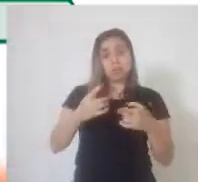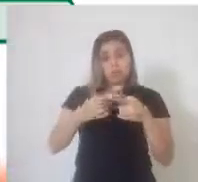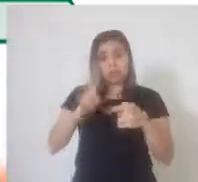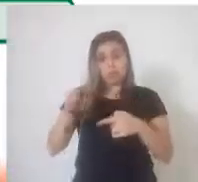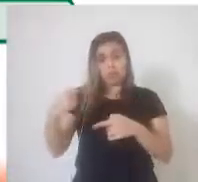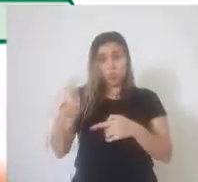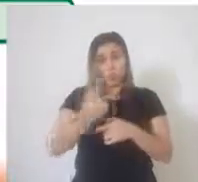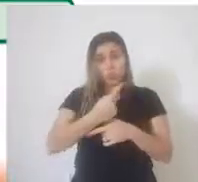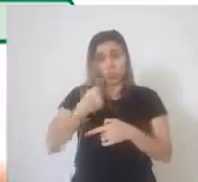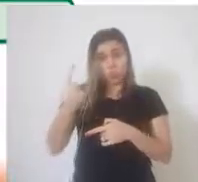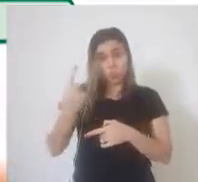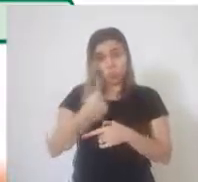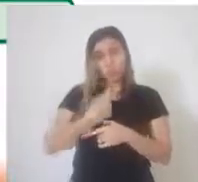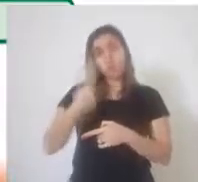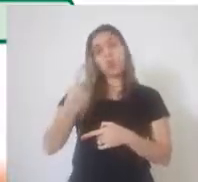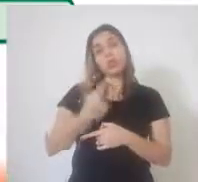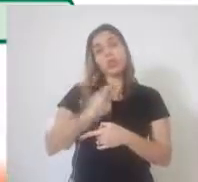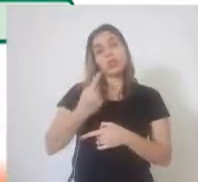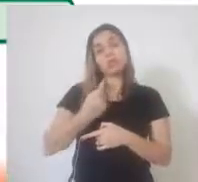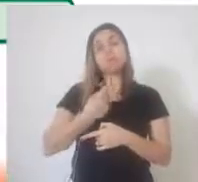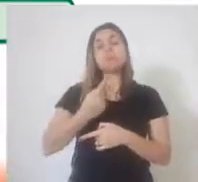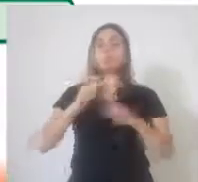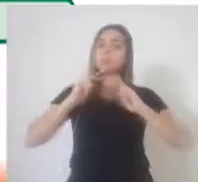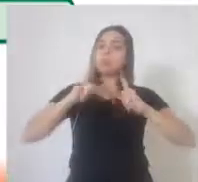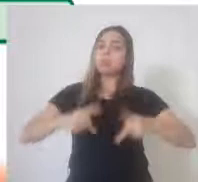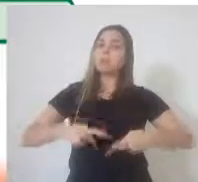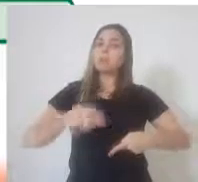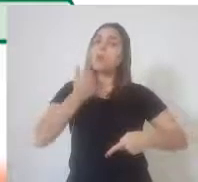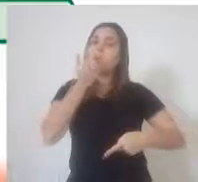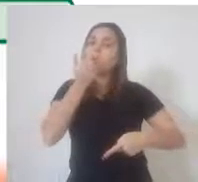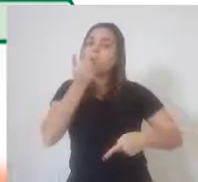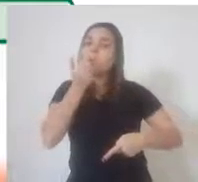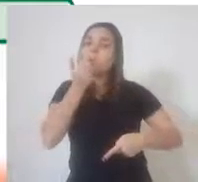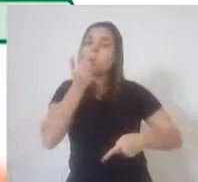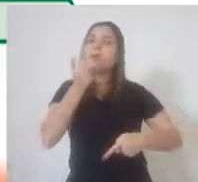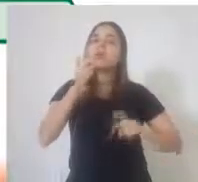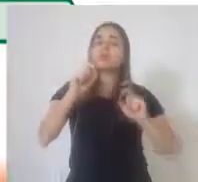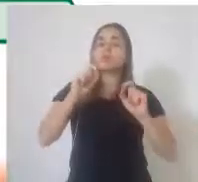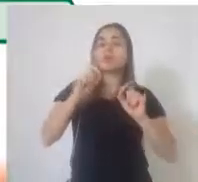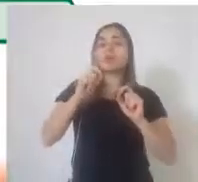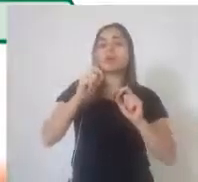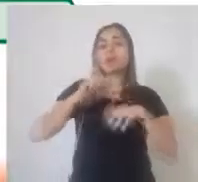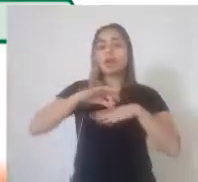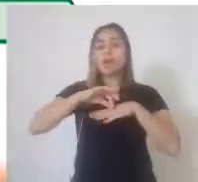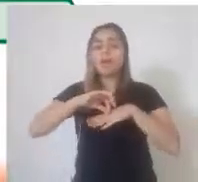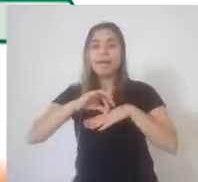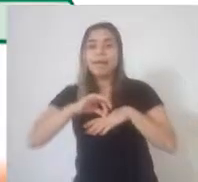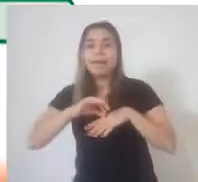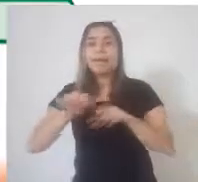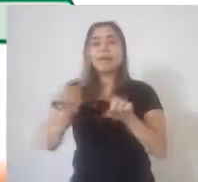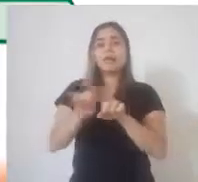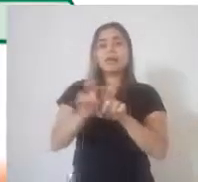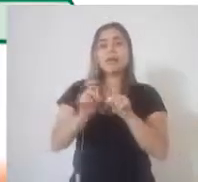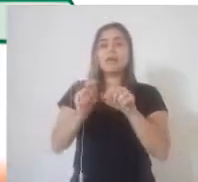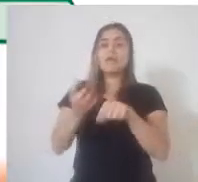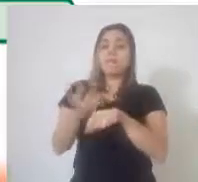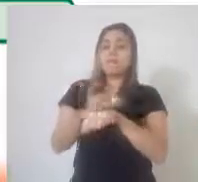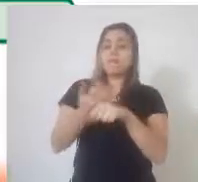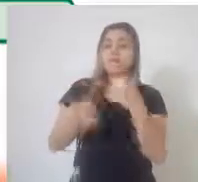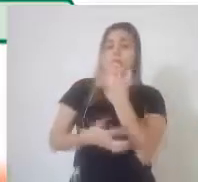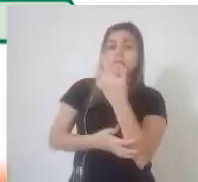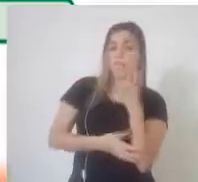né, que somos onívoros, e também nos alimentamos de vegetais, então quando a gente pula, né,